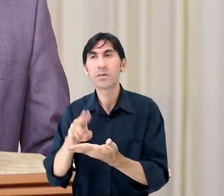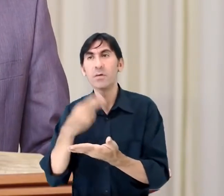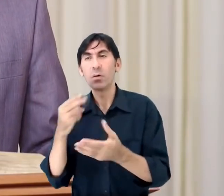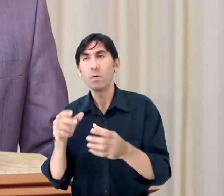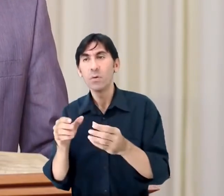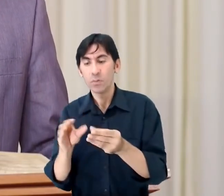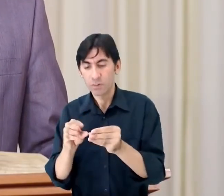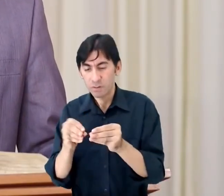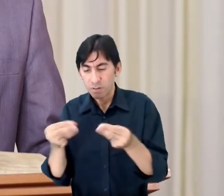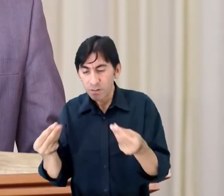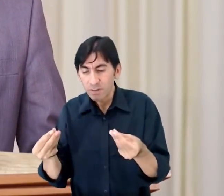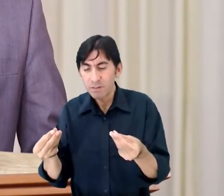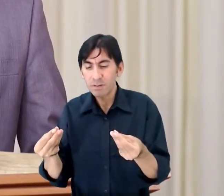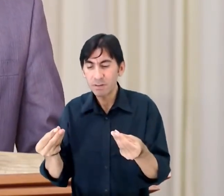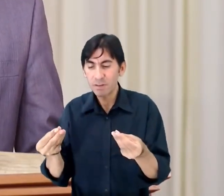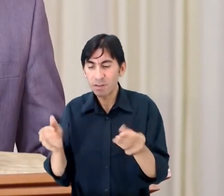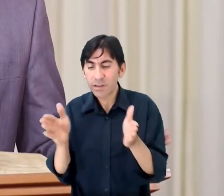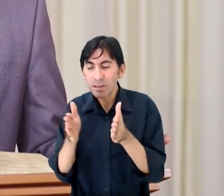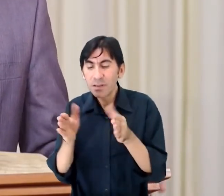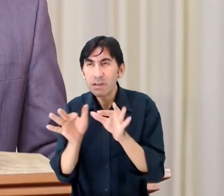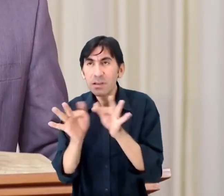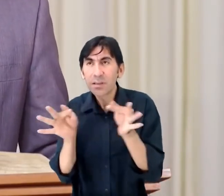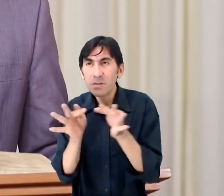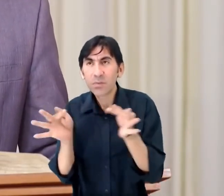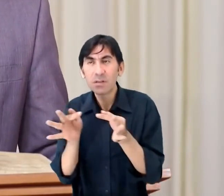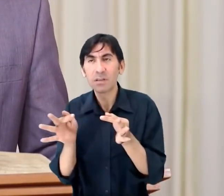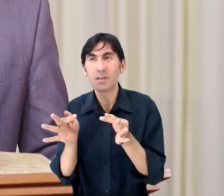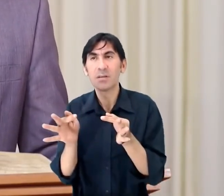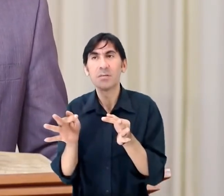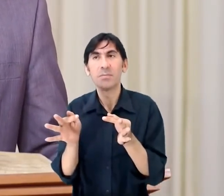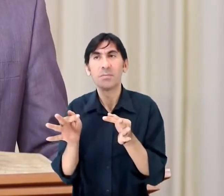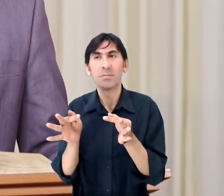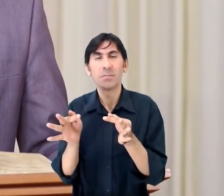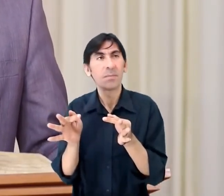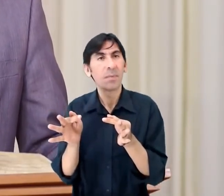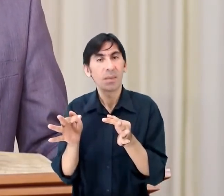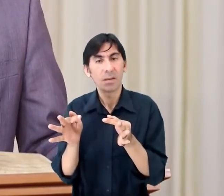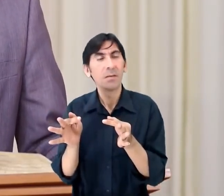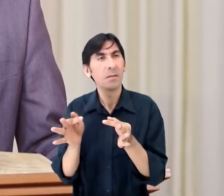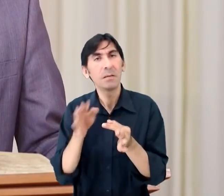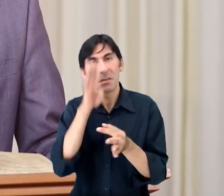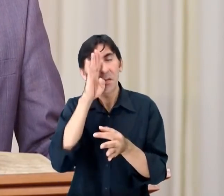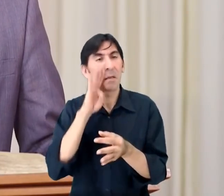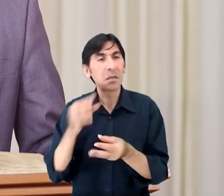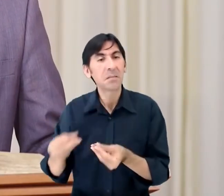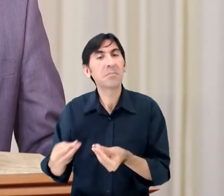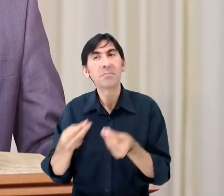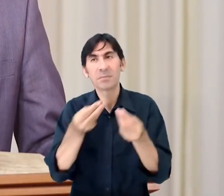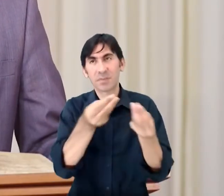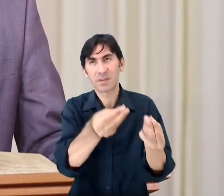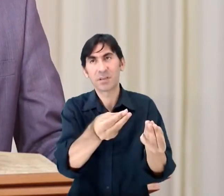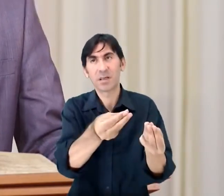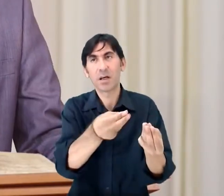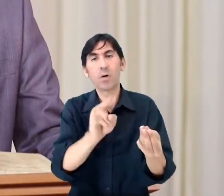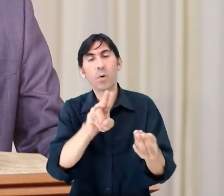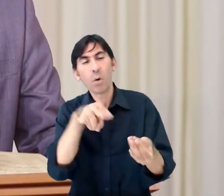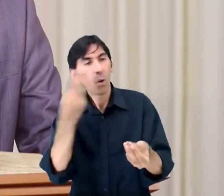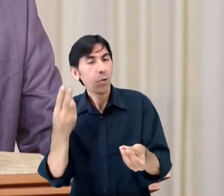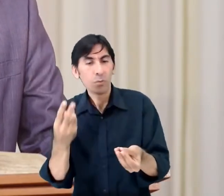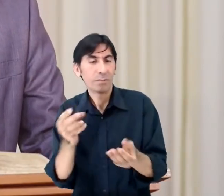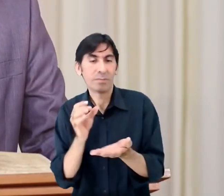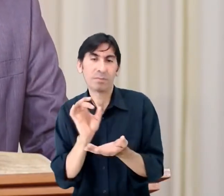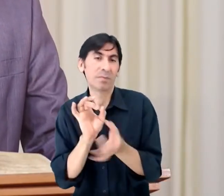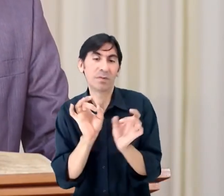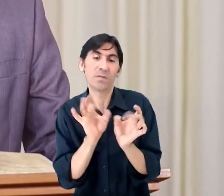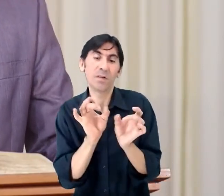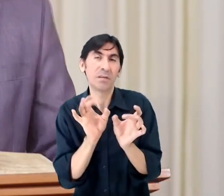doar, ótimo. Se não puder doar, você pode oferecer e a pessoa pode contribuir adquirindo essa